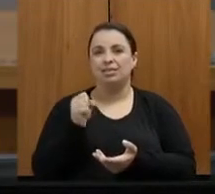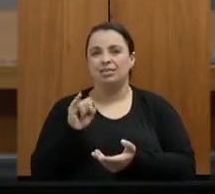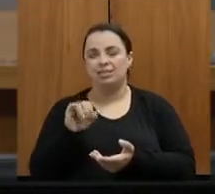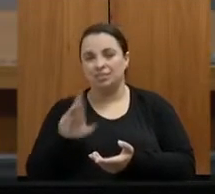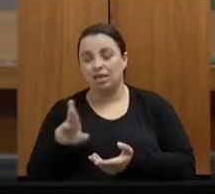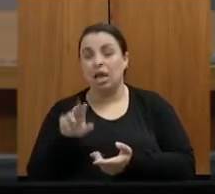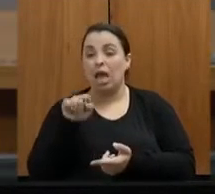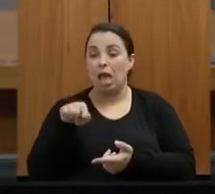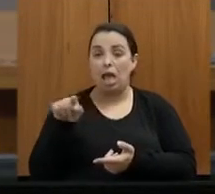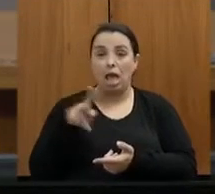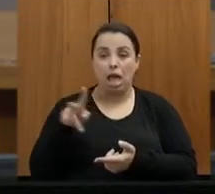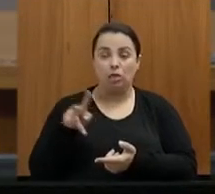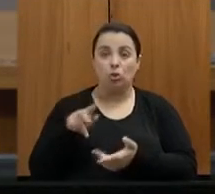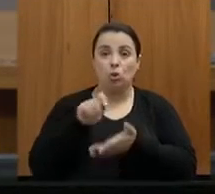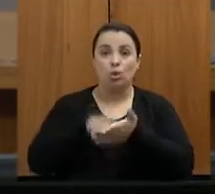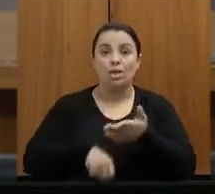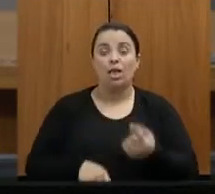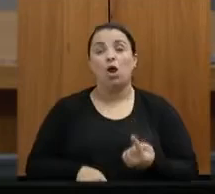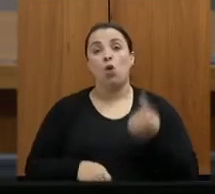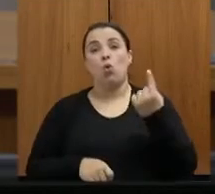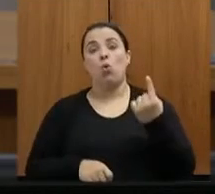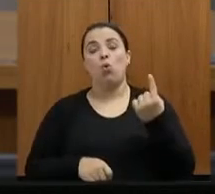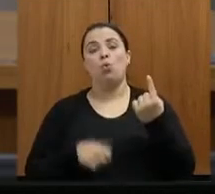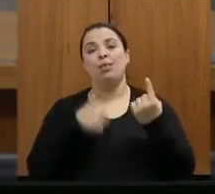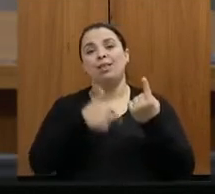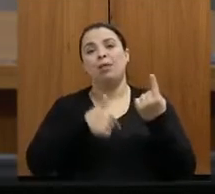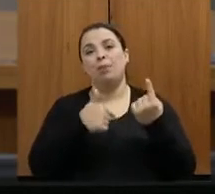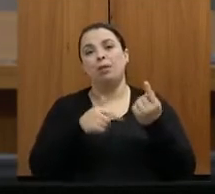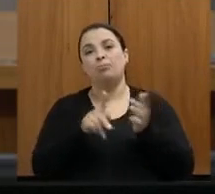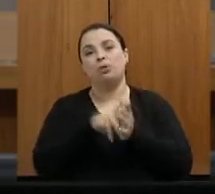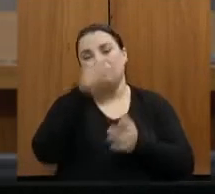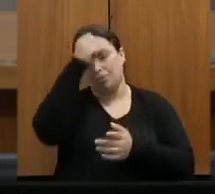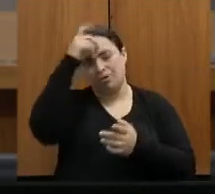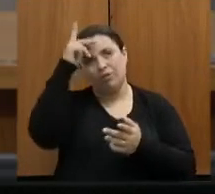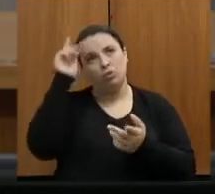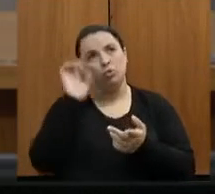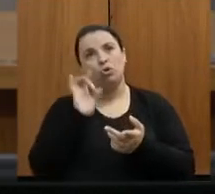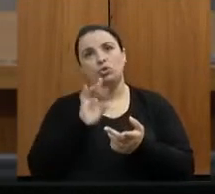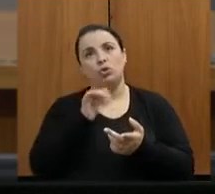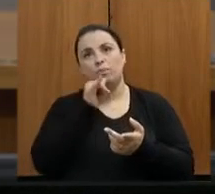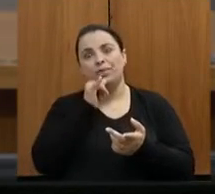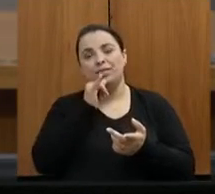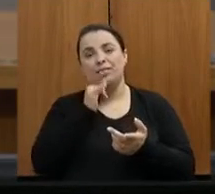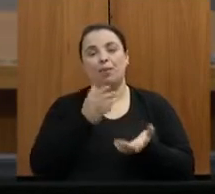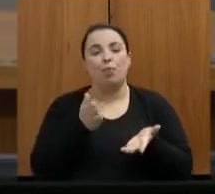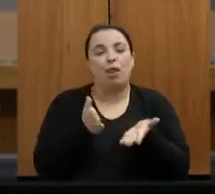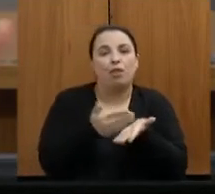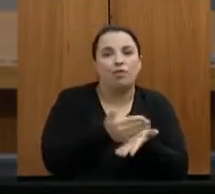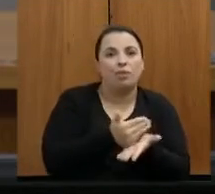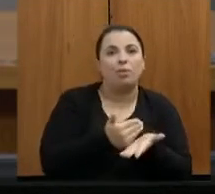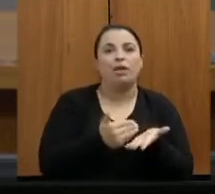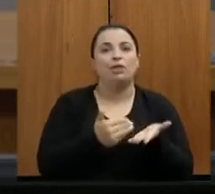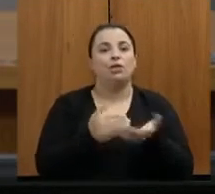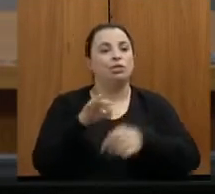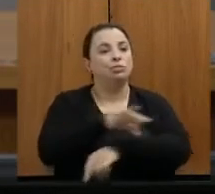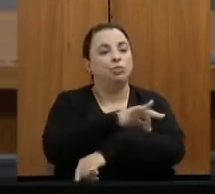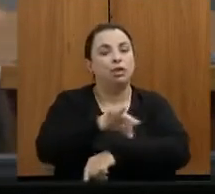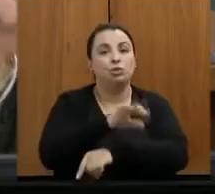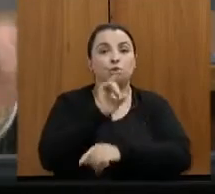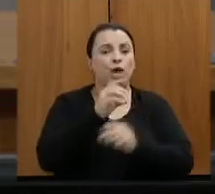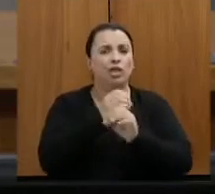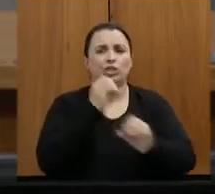contratavam só um serviço para a prefeitura. A análise, o levantamento altimétrico, a parte de engenharia,